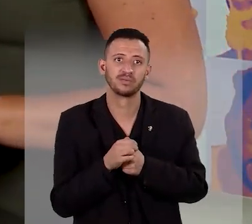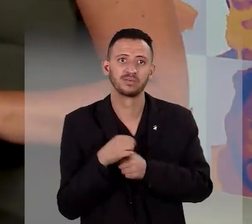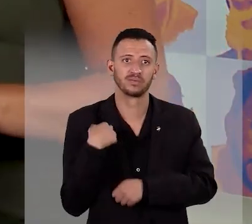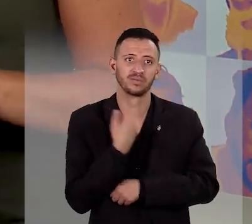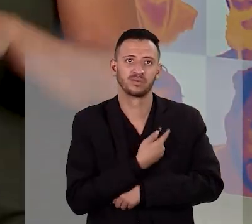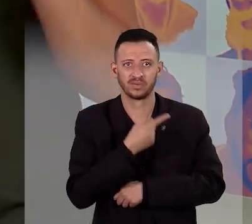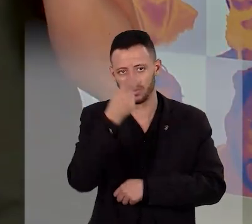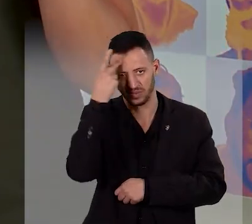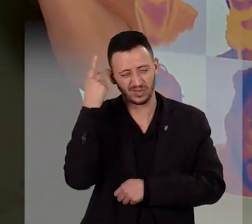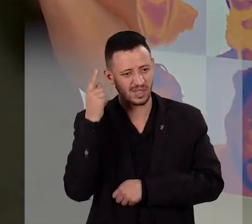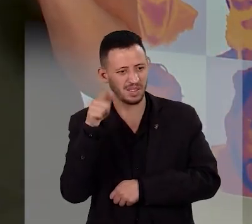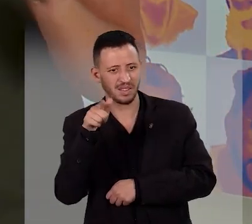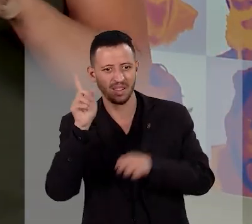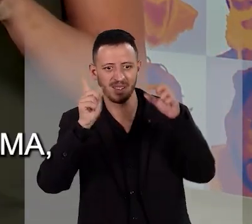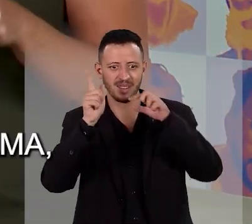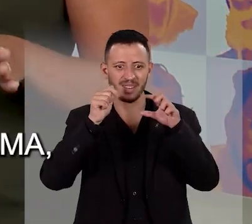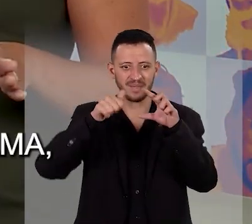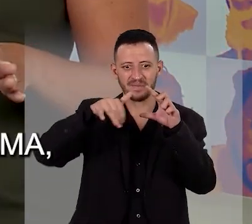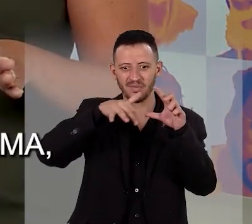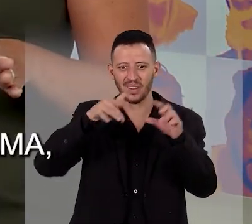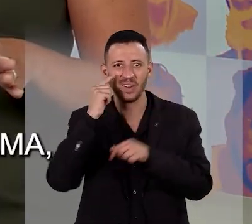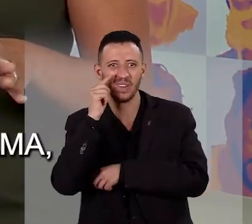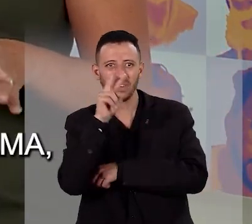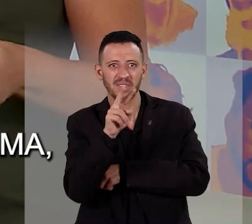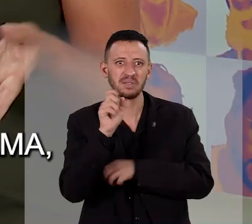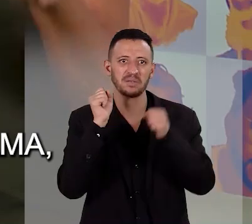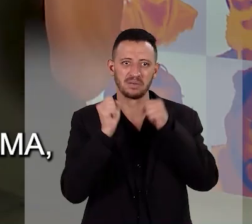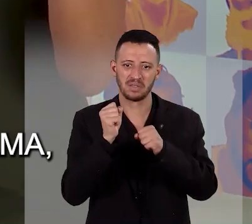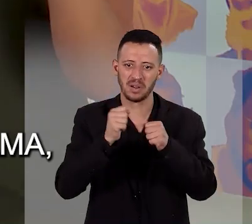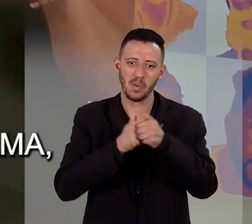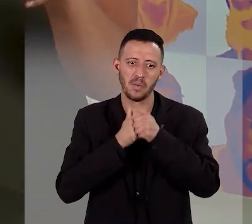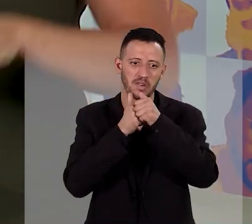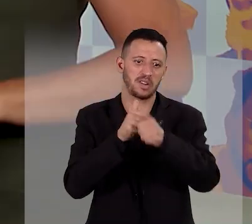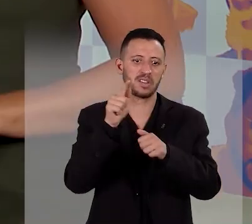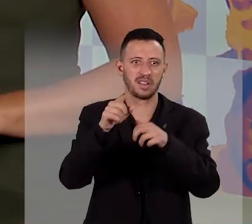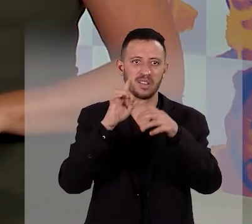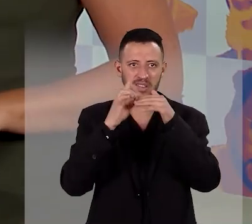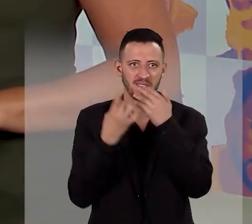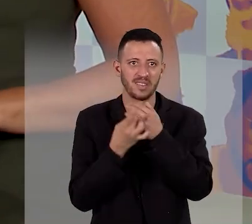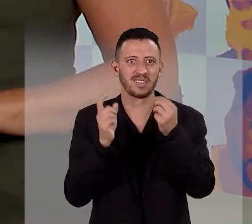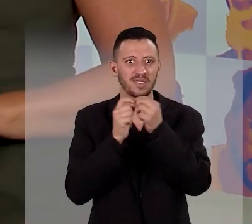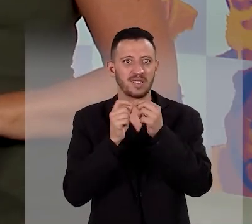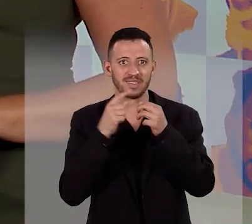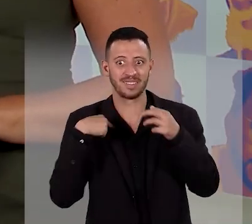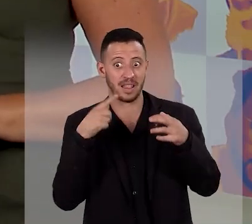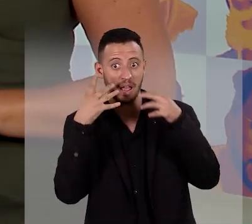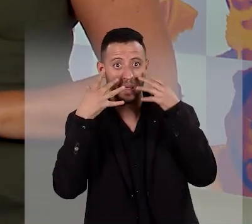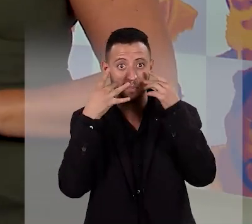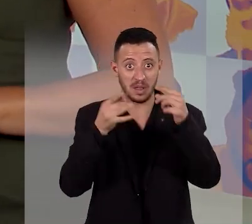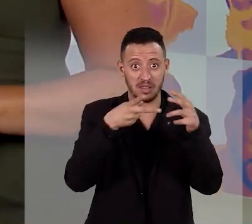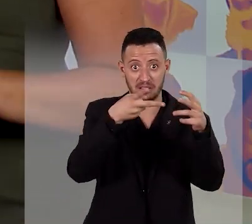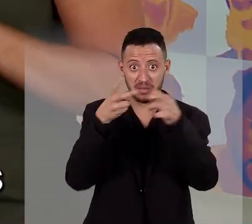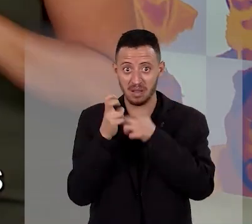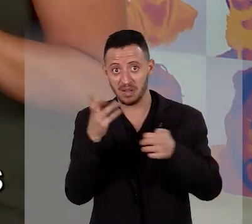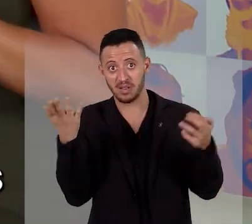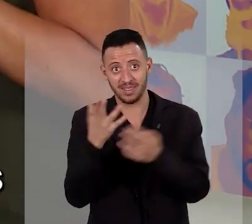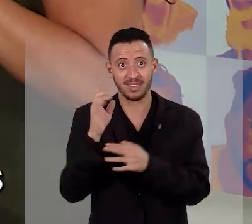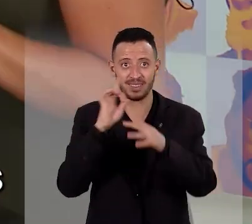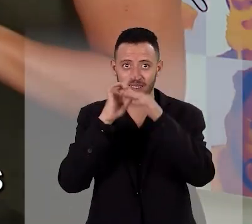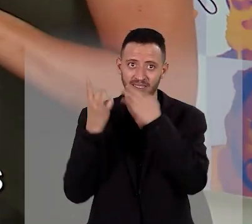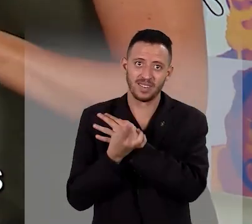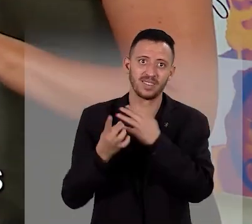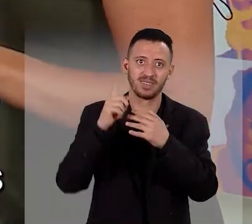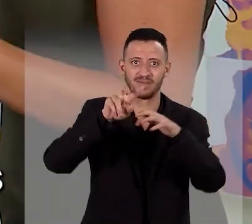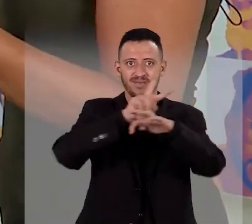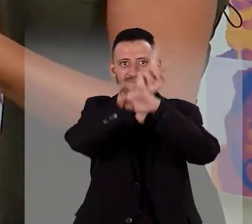percebi? Que nossos telespectadores, quem acompanha aqui o nosso programa, que também acompanha a gente nas redes sociais, tá ligadíssimo, né? Você viu que nas